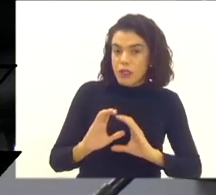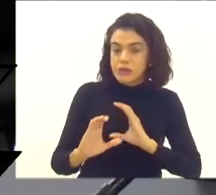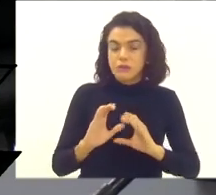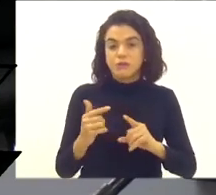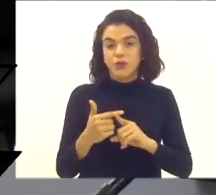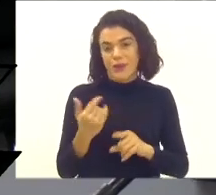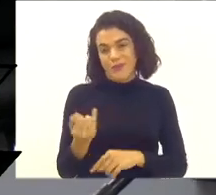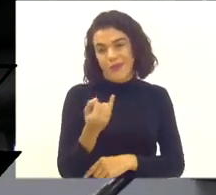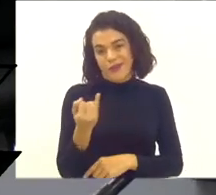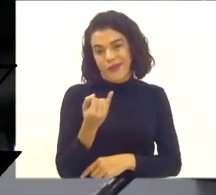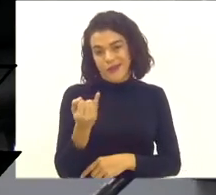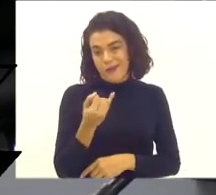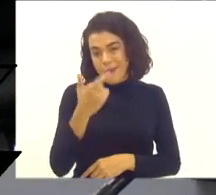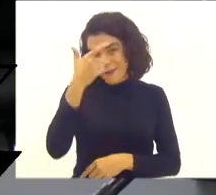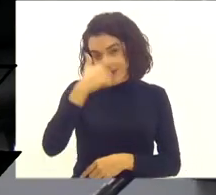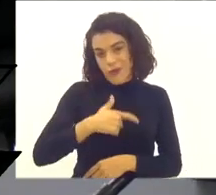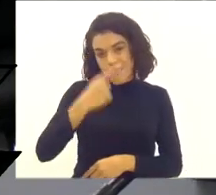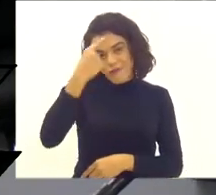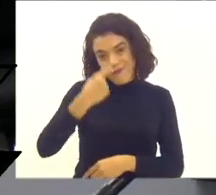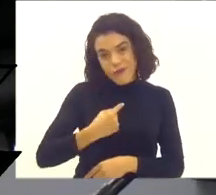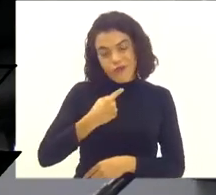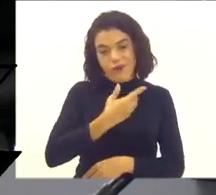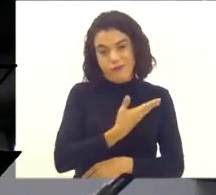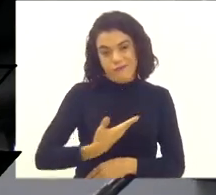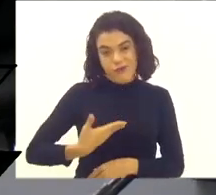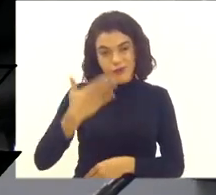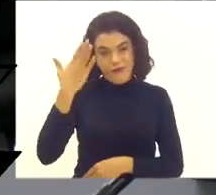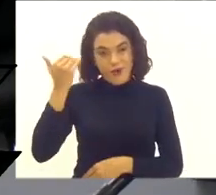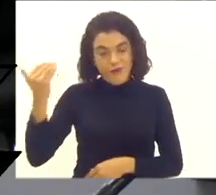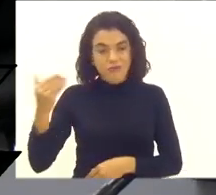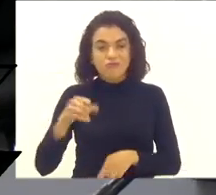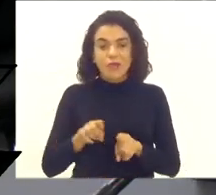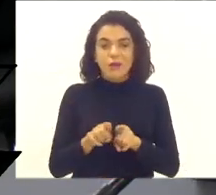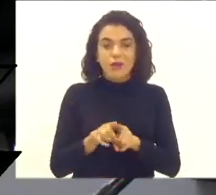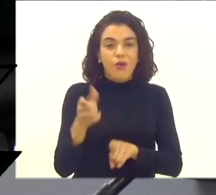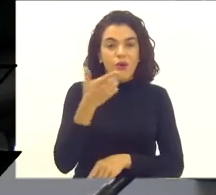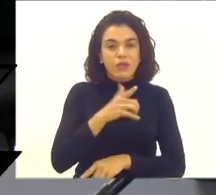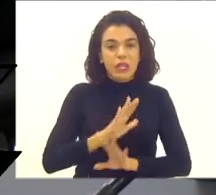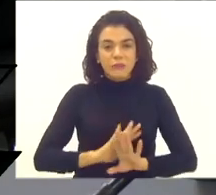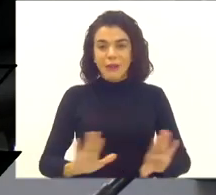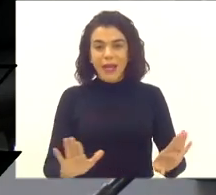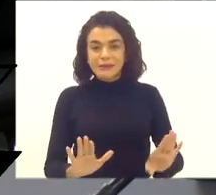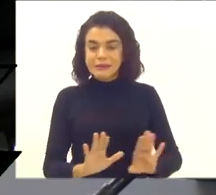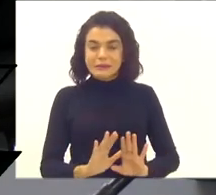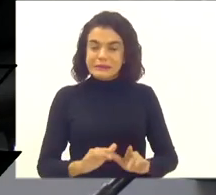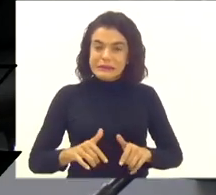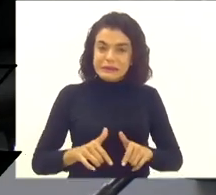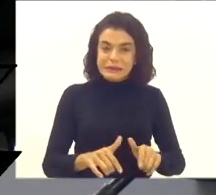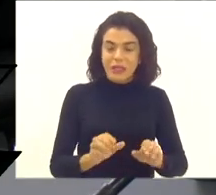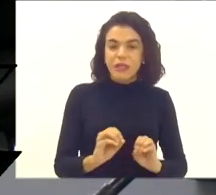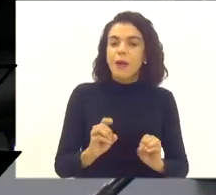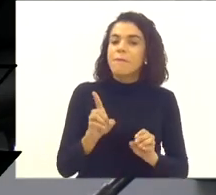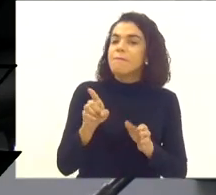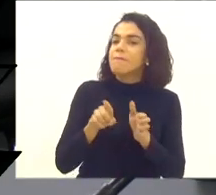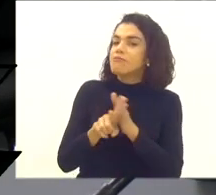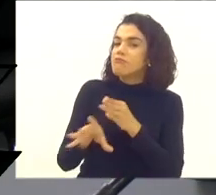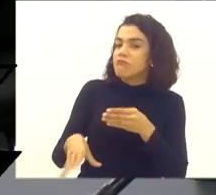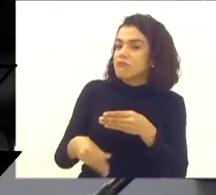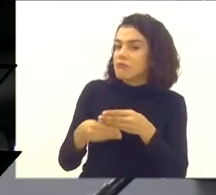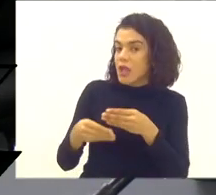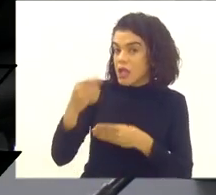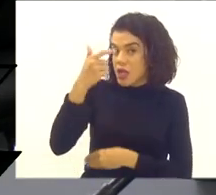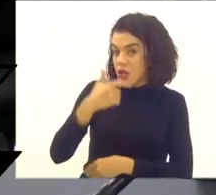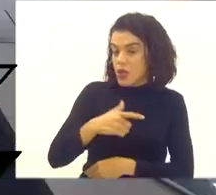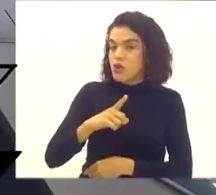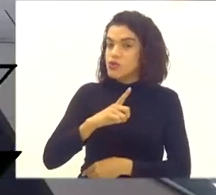que é muito importante para uma figura pública ela fica travada você não consegue mais fazer nada é só fazer uma observação eu